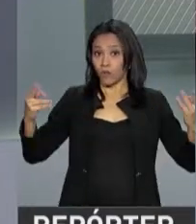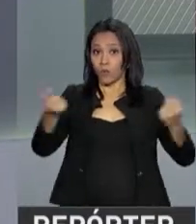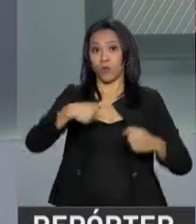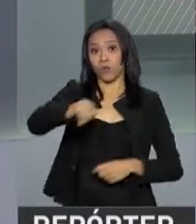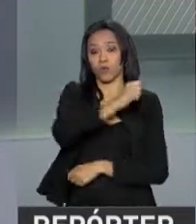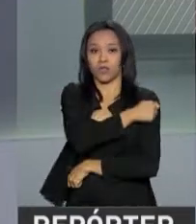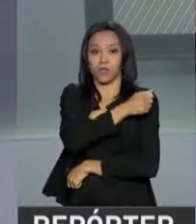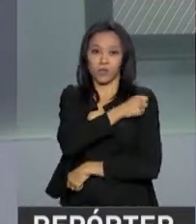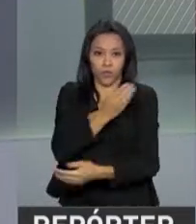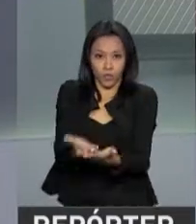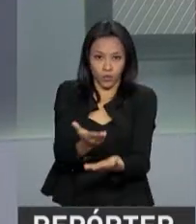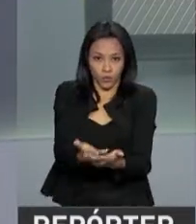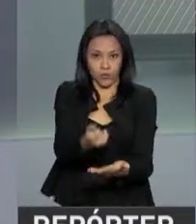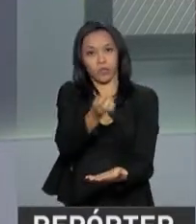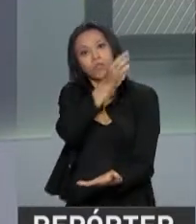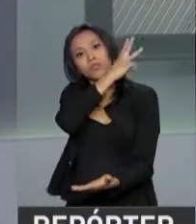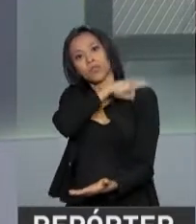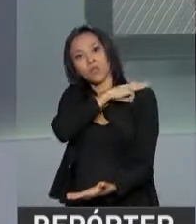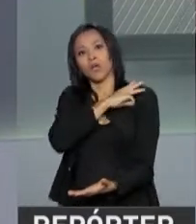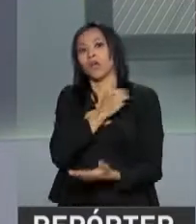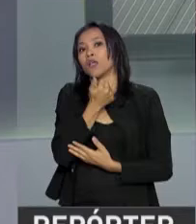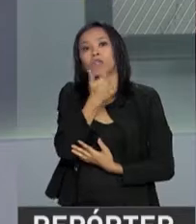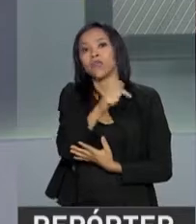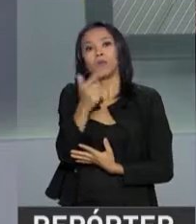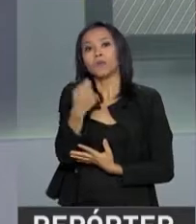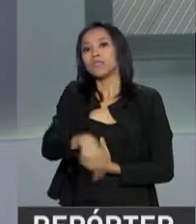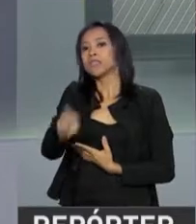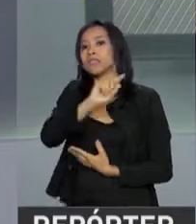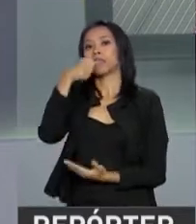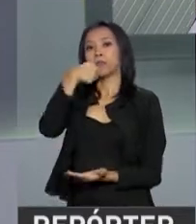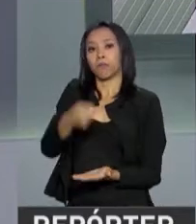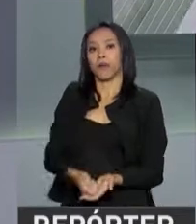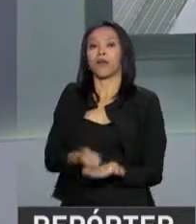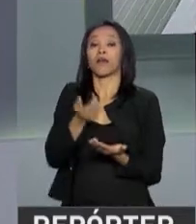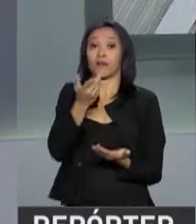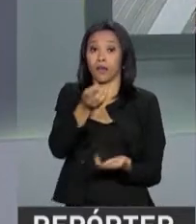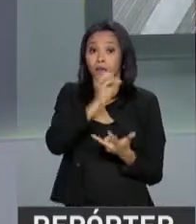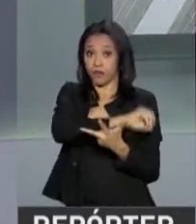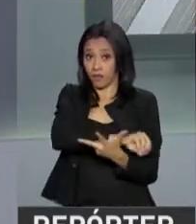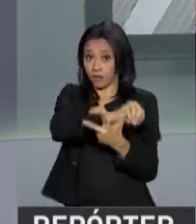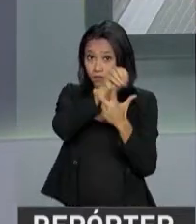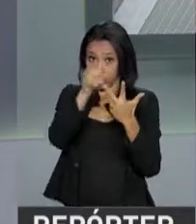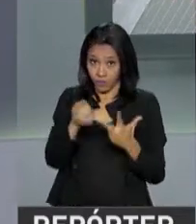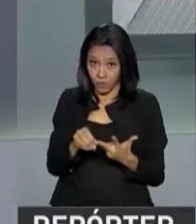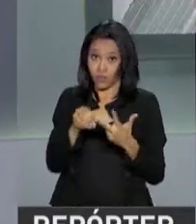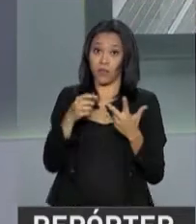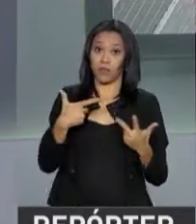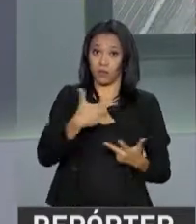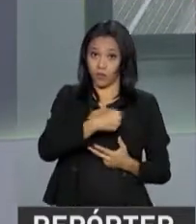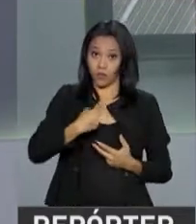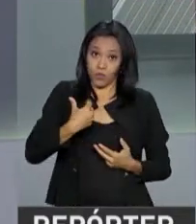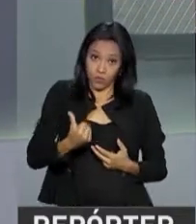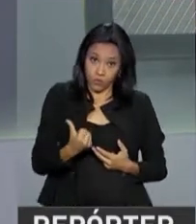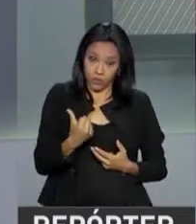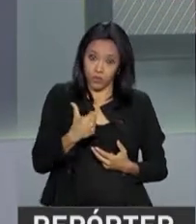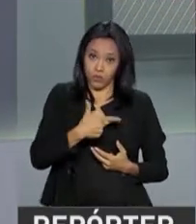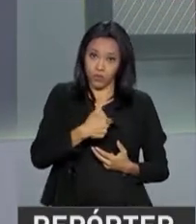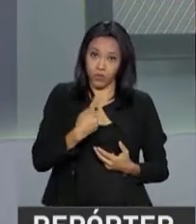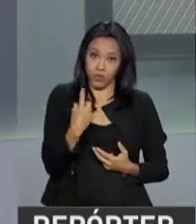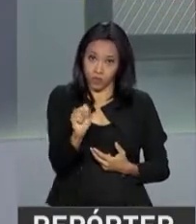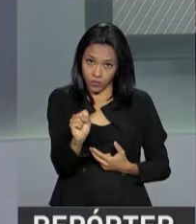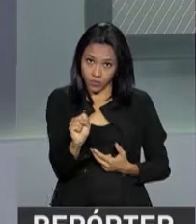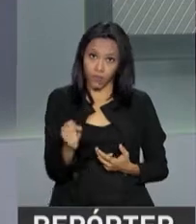de escolas da rede pública não vão ter que pagar a taxa de inscrição do exame nacional do ensino médio o enem 2018